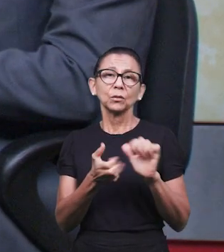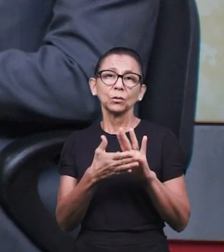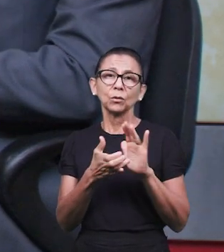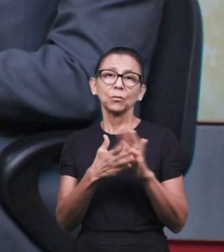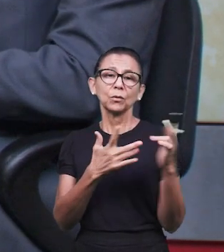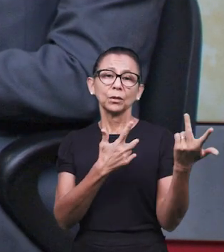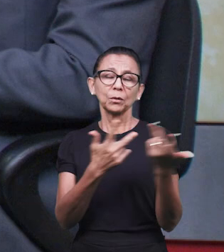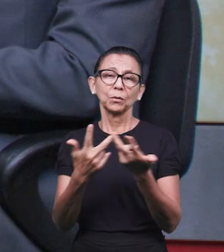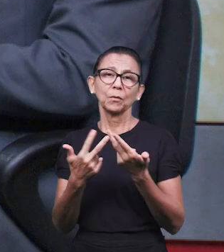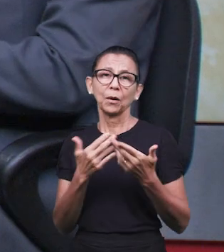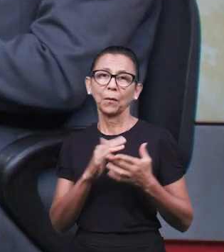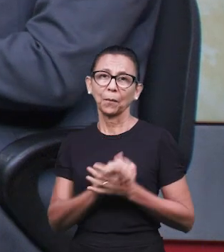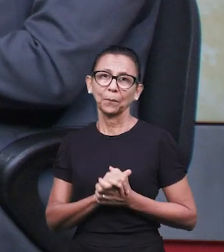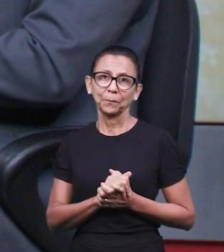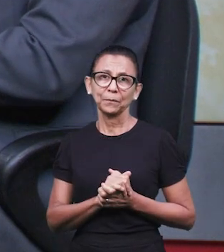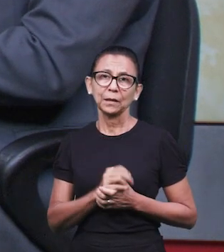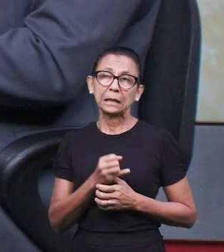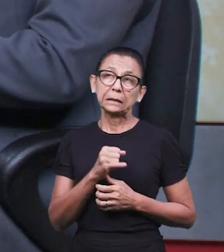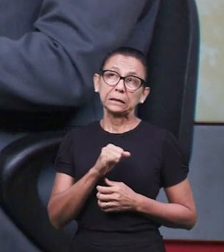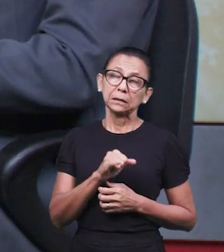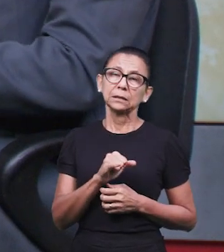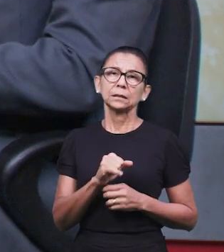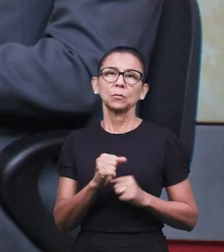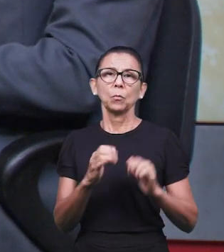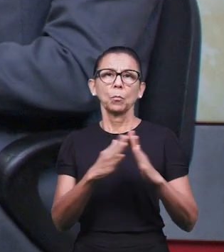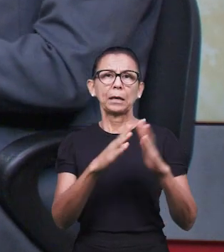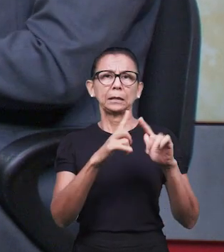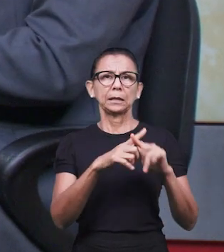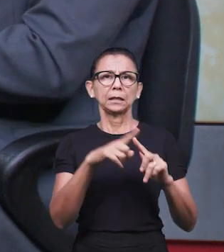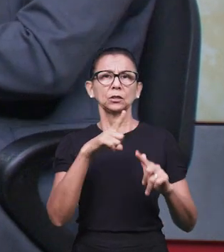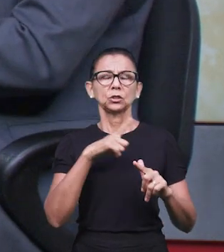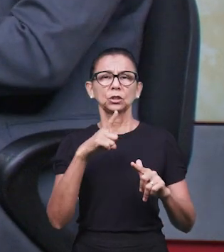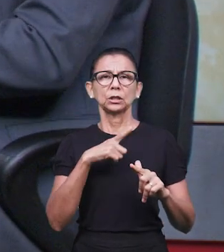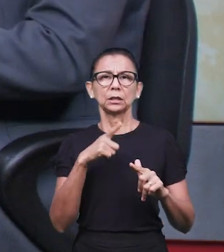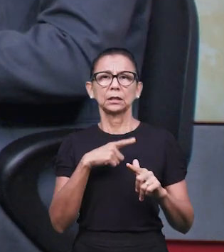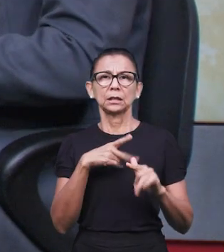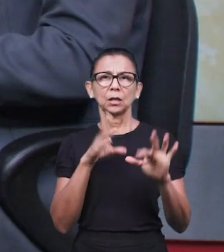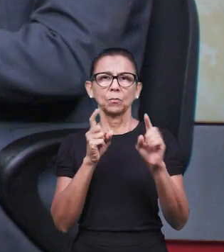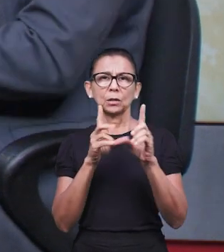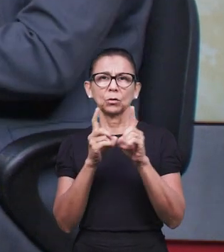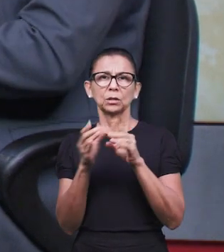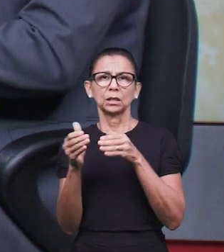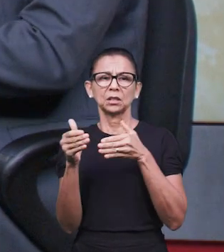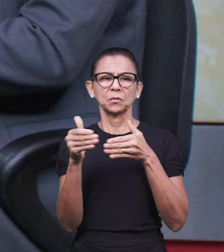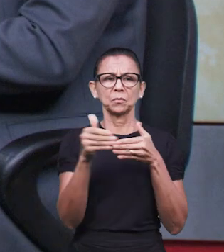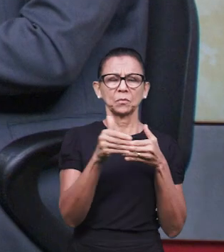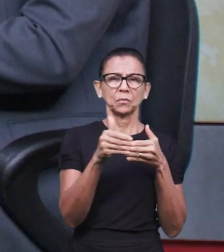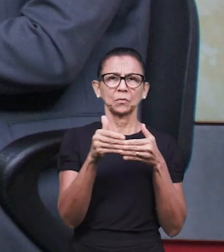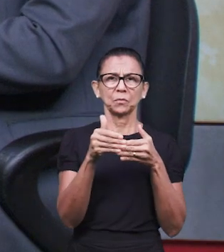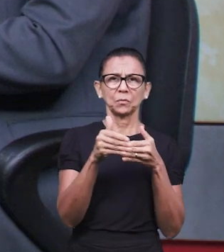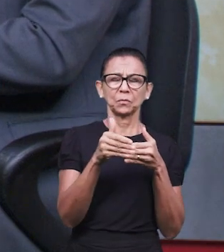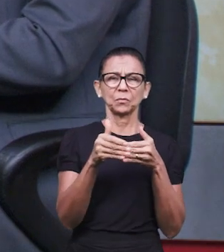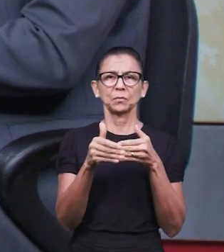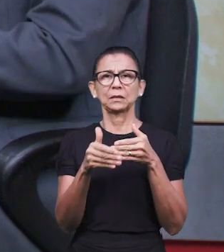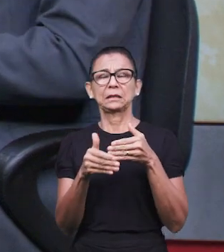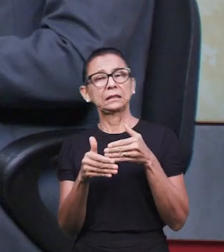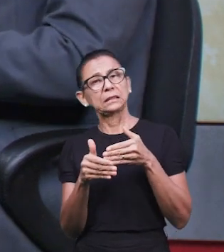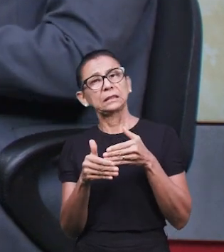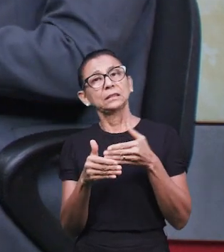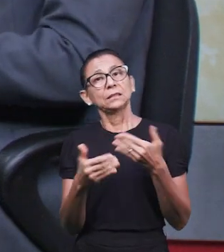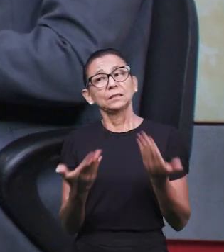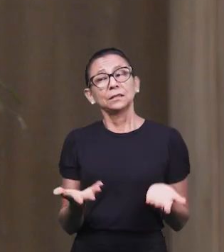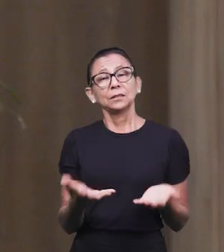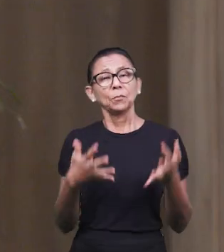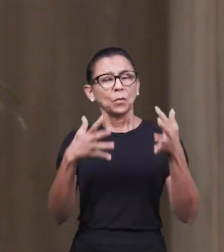desvio doutrinário, tem desvios doutrinários, ou até heresias, ela vai cantar. Porque